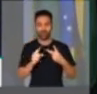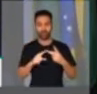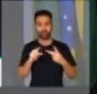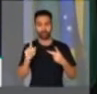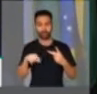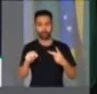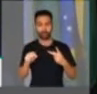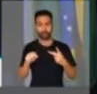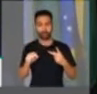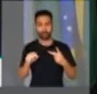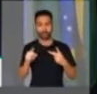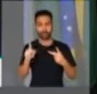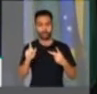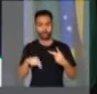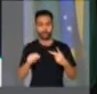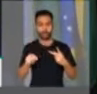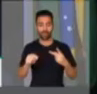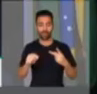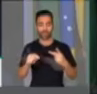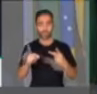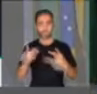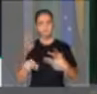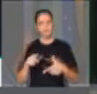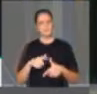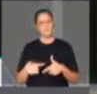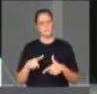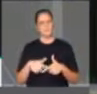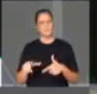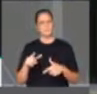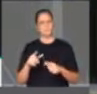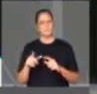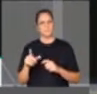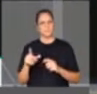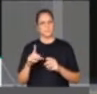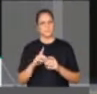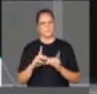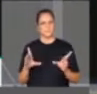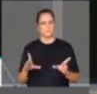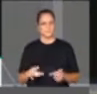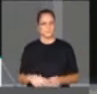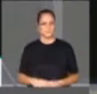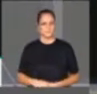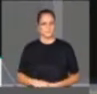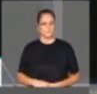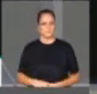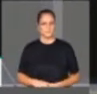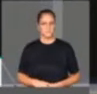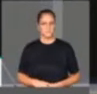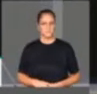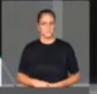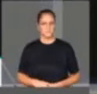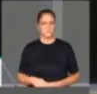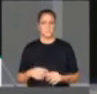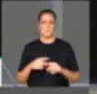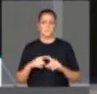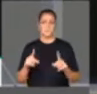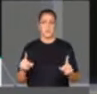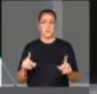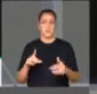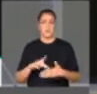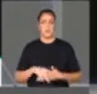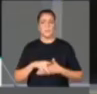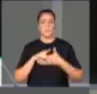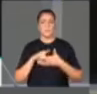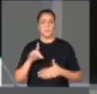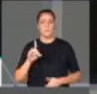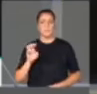delas é a canalice do Partido dos Trabalhadores. O líder do DEM prefere, neste momento, continuar fazendo ataques